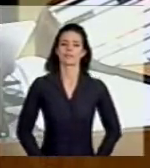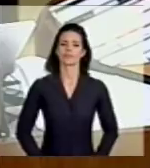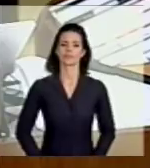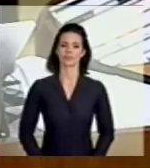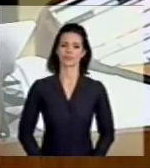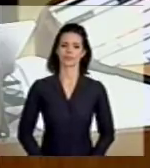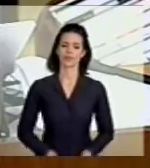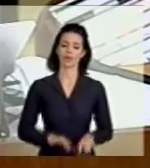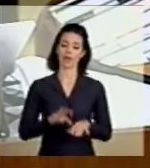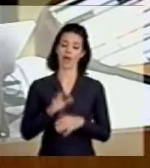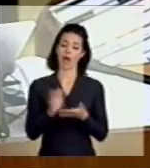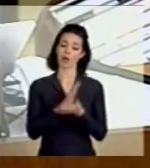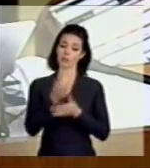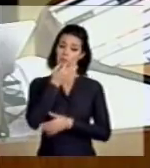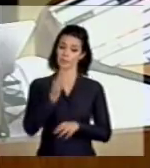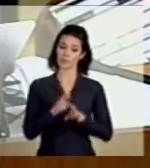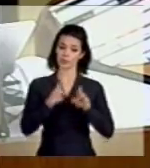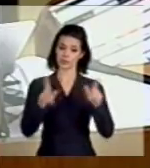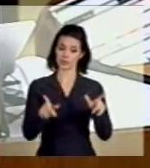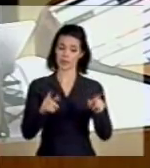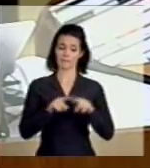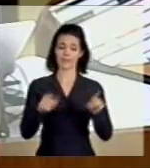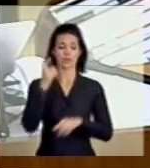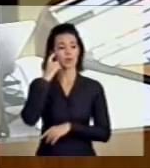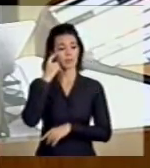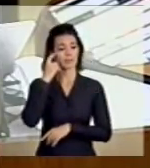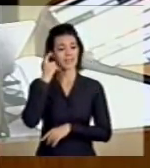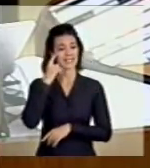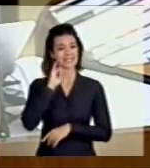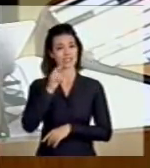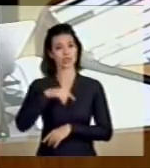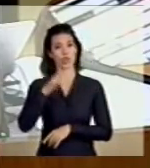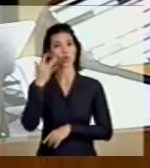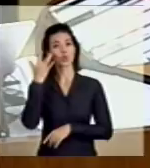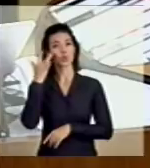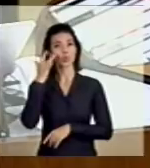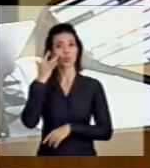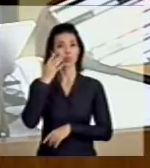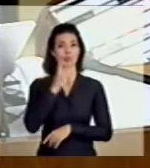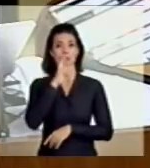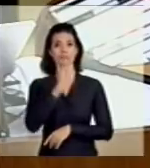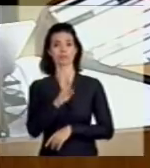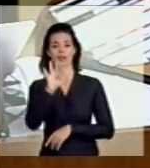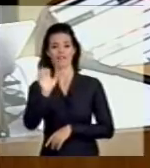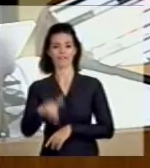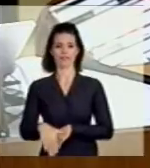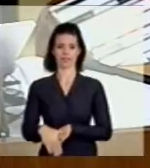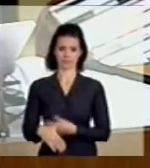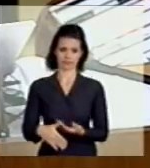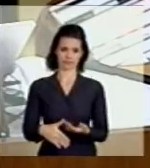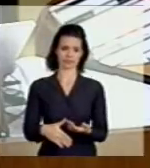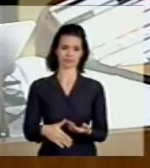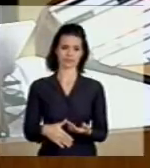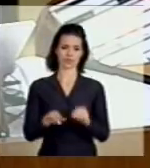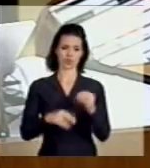justiça do acordo, penso que, na medida em que persiste a incerteza sobre o resultado final do litígio no âmbito do